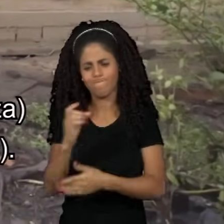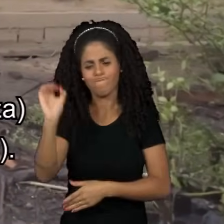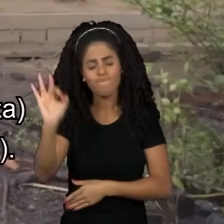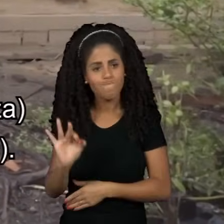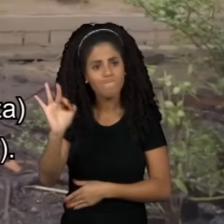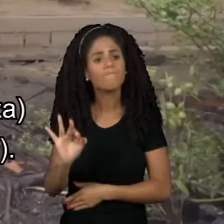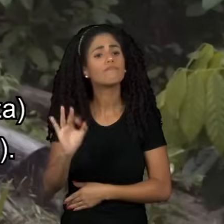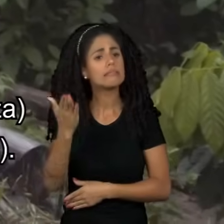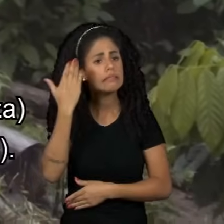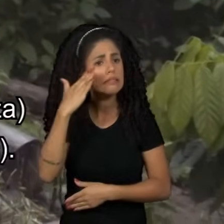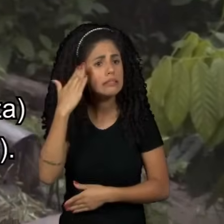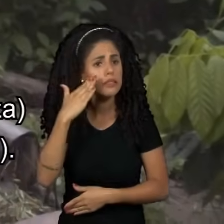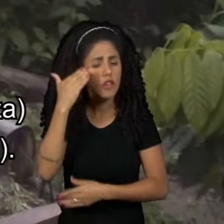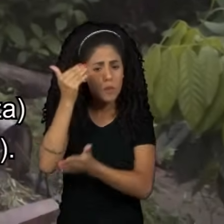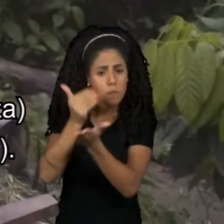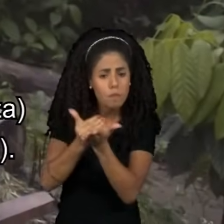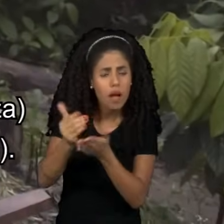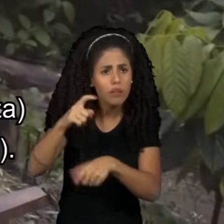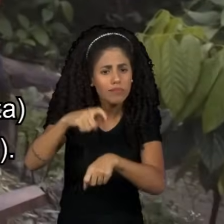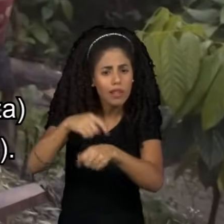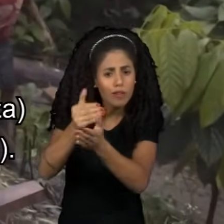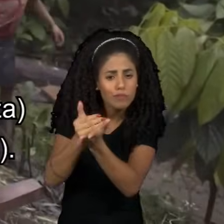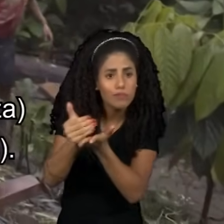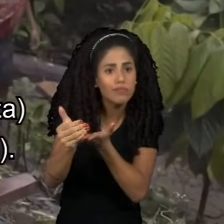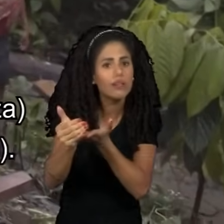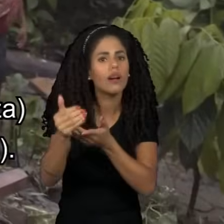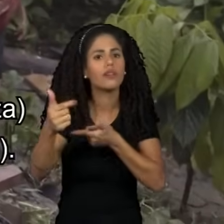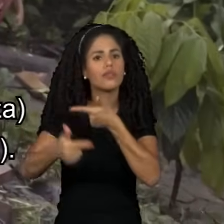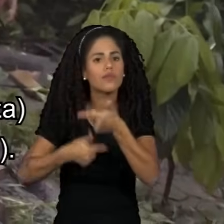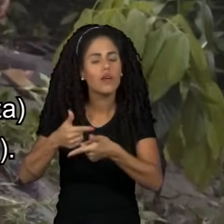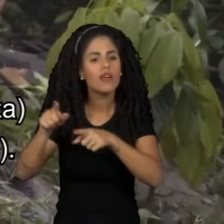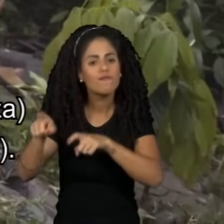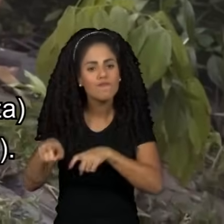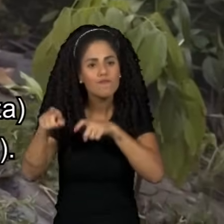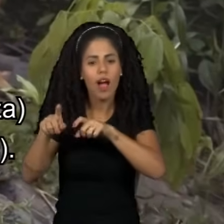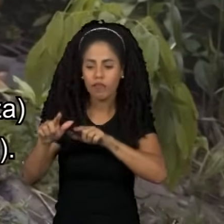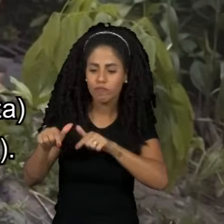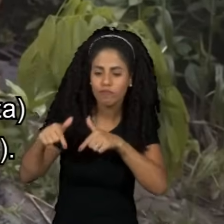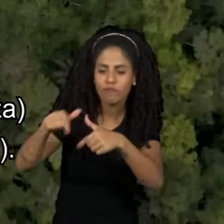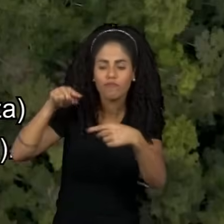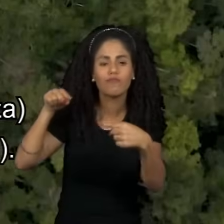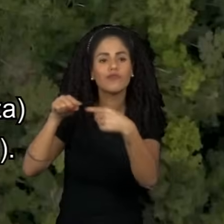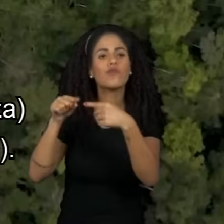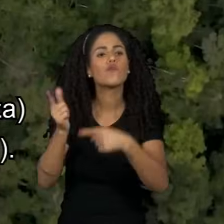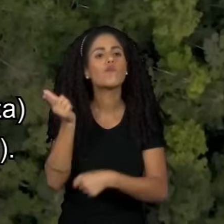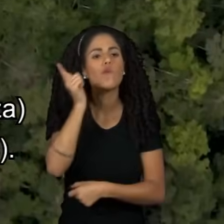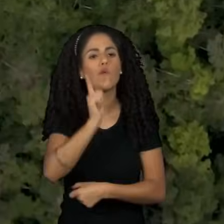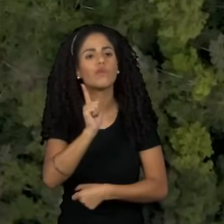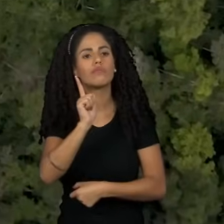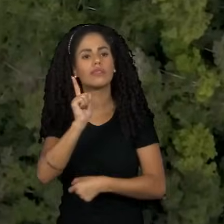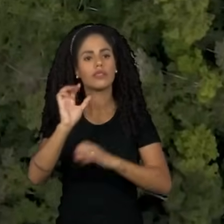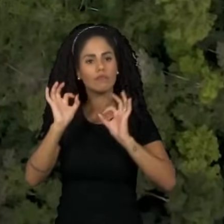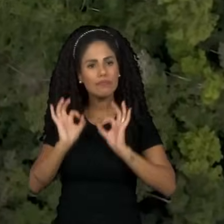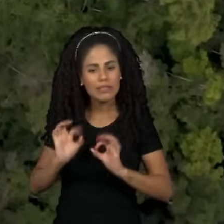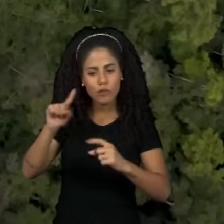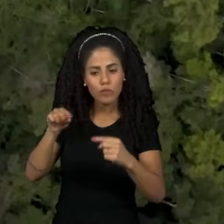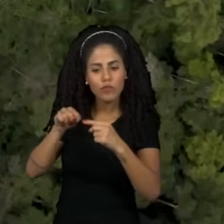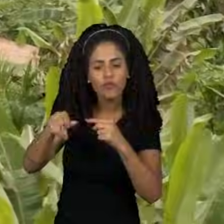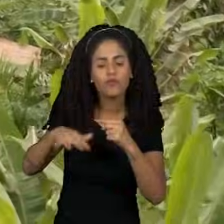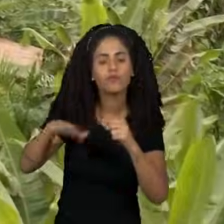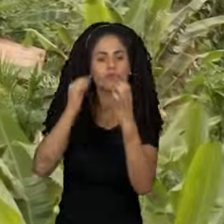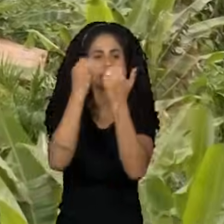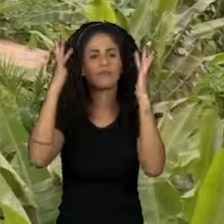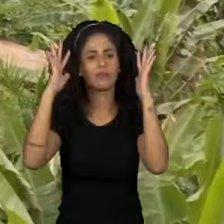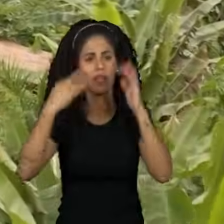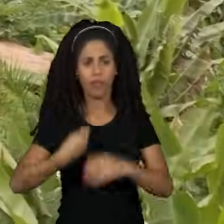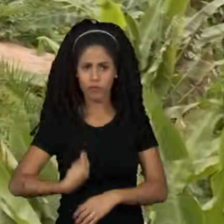E a partir do momento que me insero, que adoto os mesmos princípios deles, a gente vive